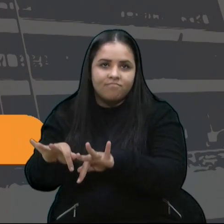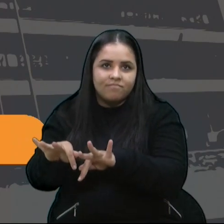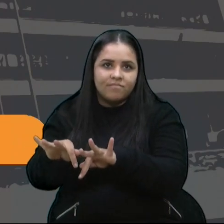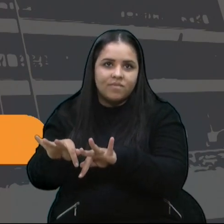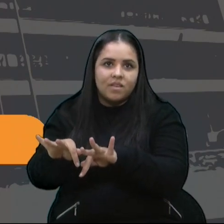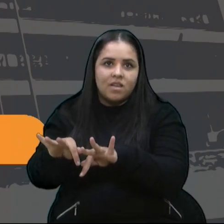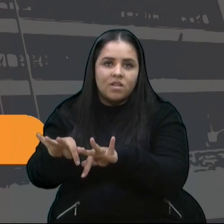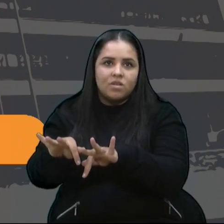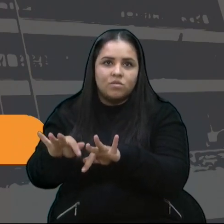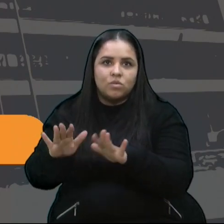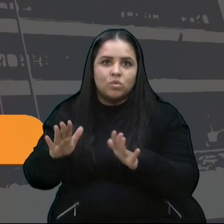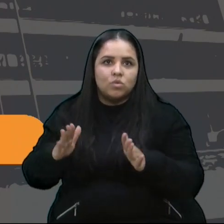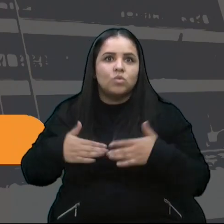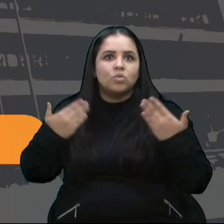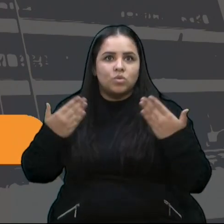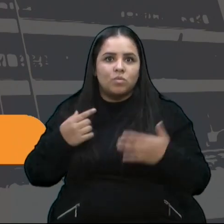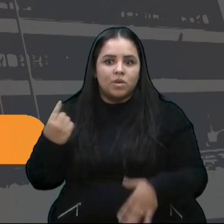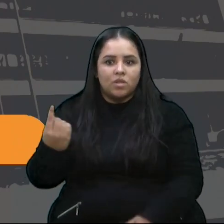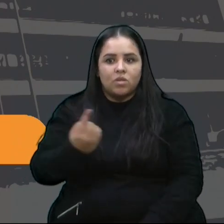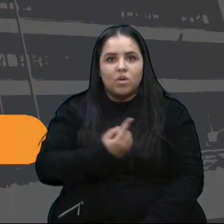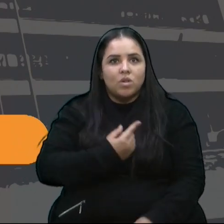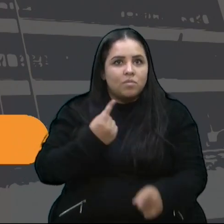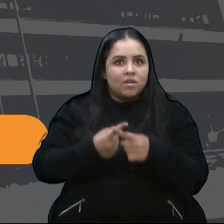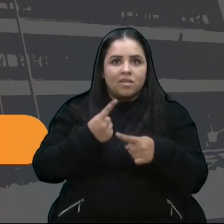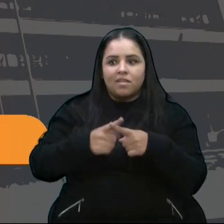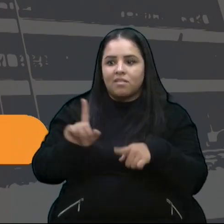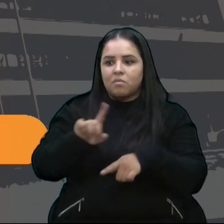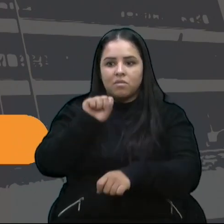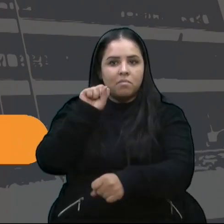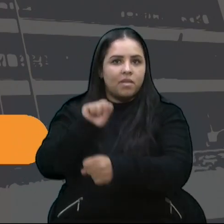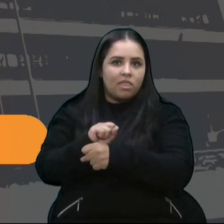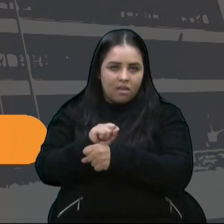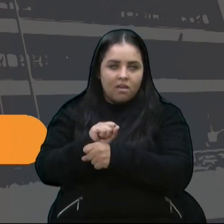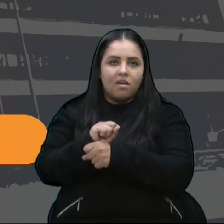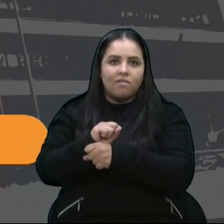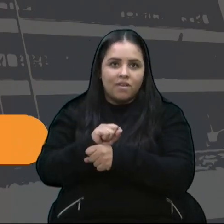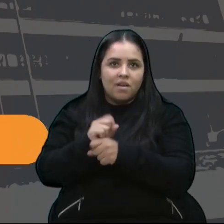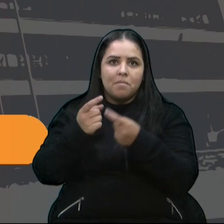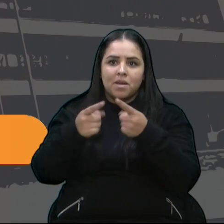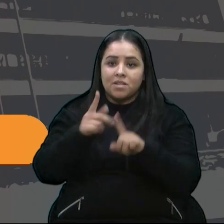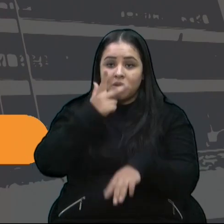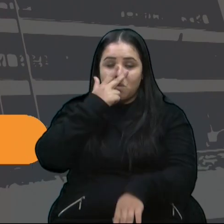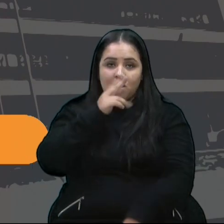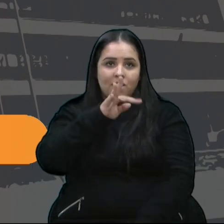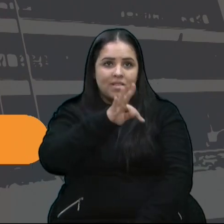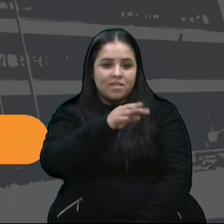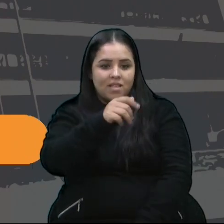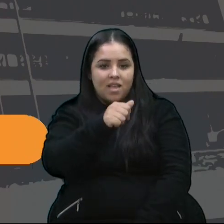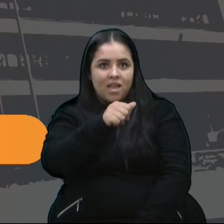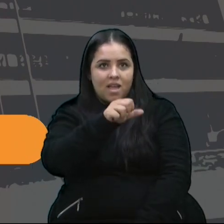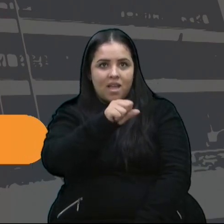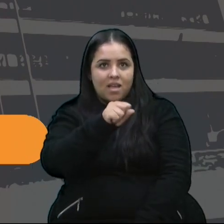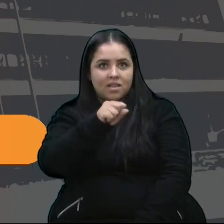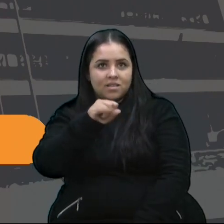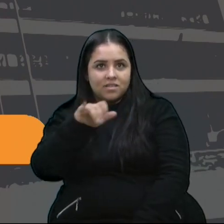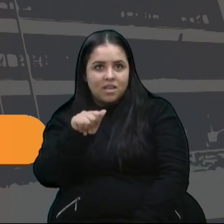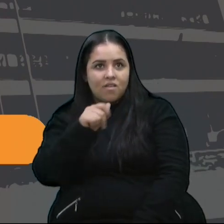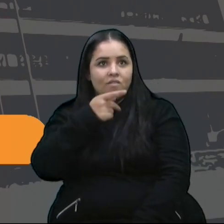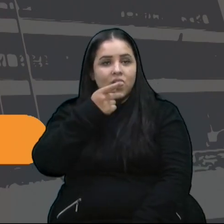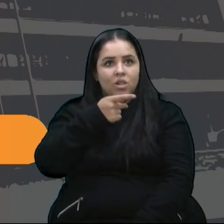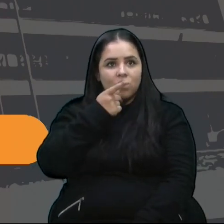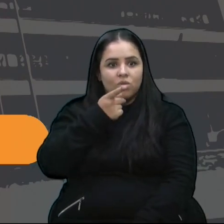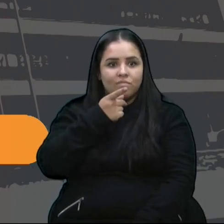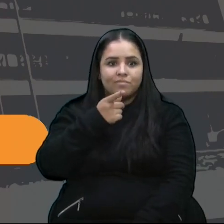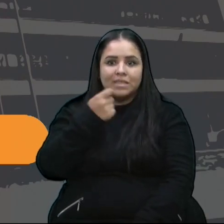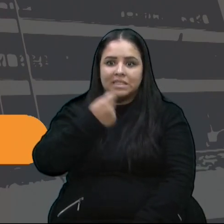foi um choque, assim, era algo inesperado, mas como a Tássia falou, a necessidade gera oportunidade, né? E a